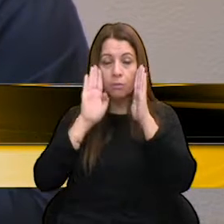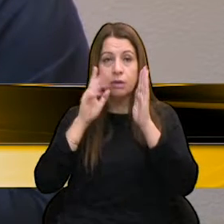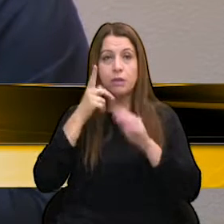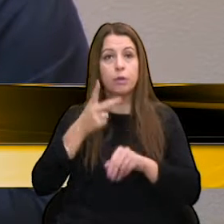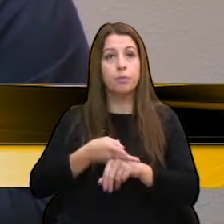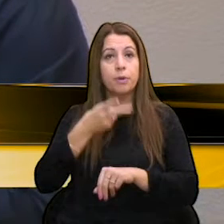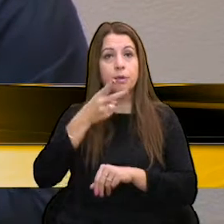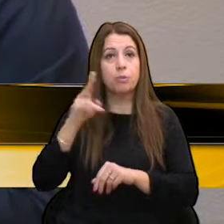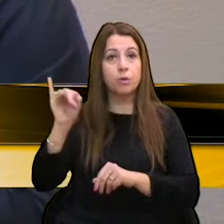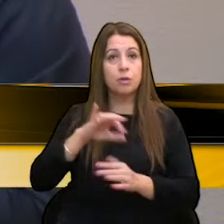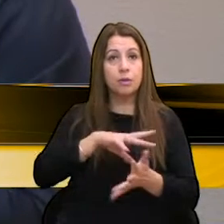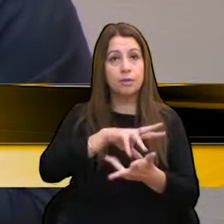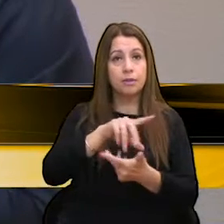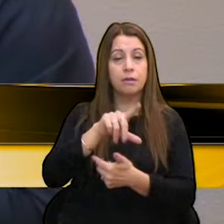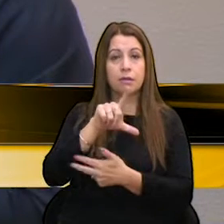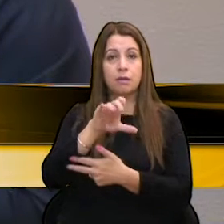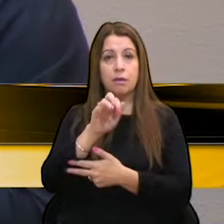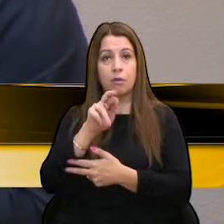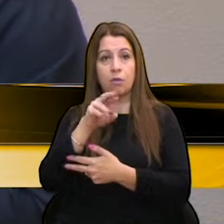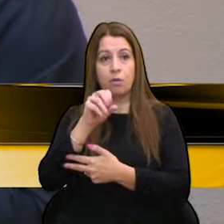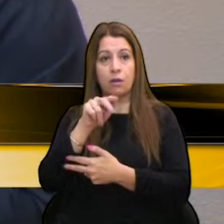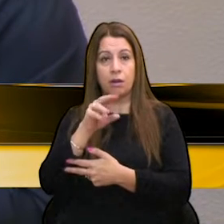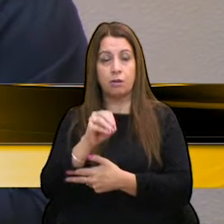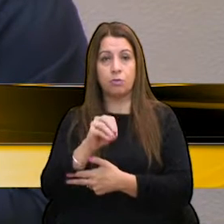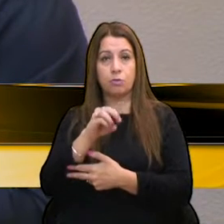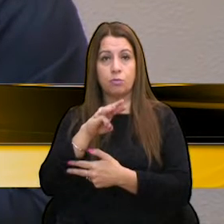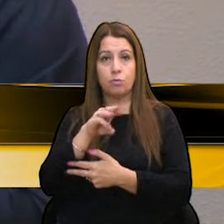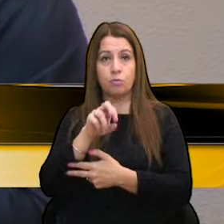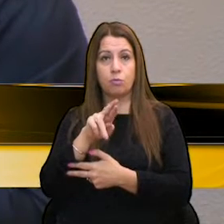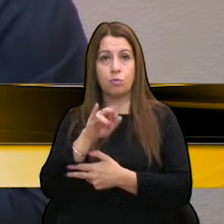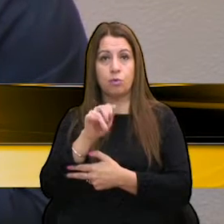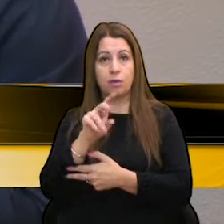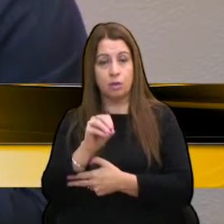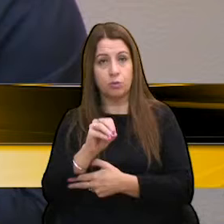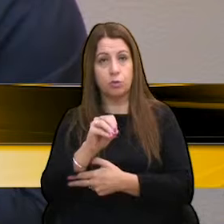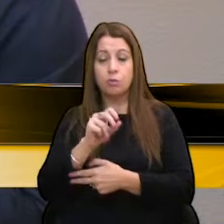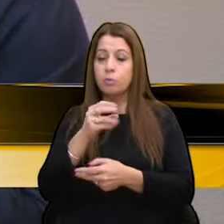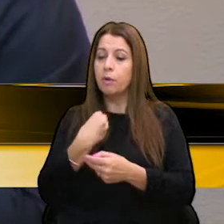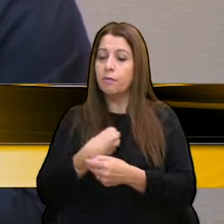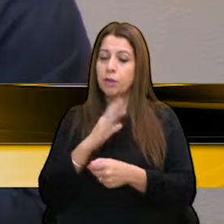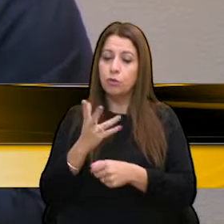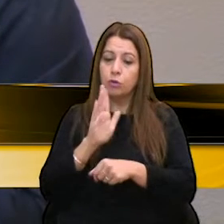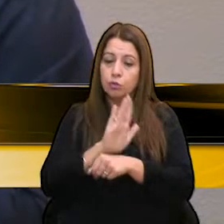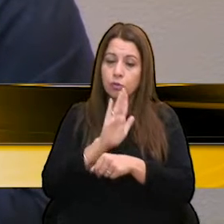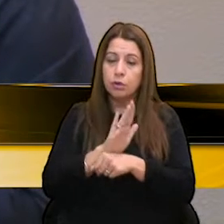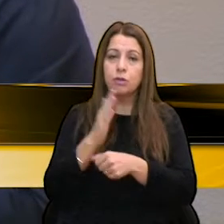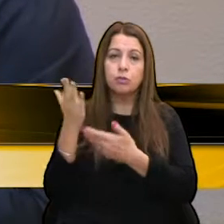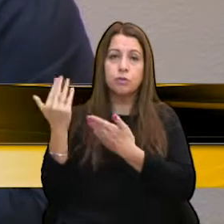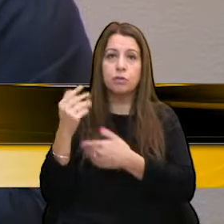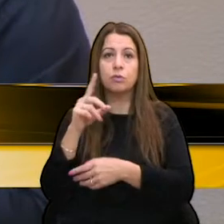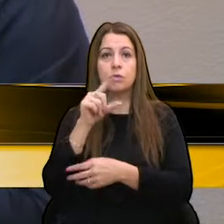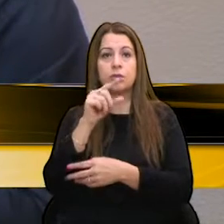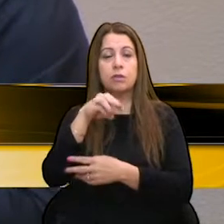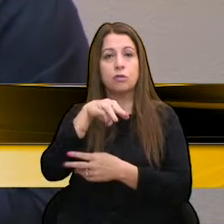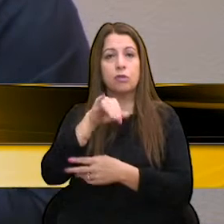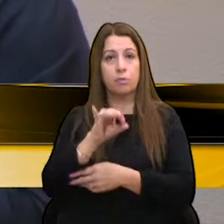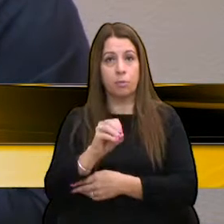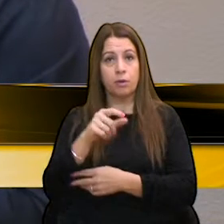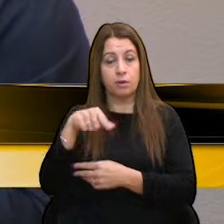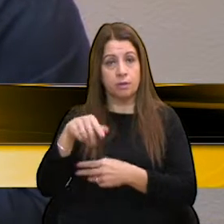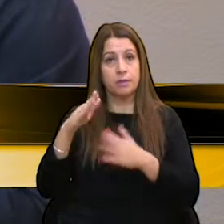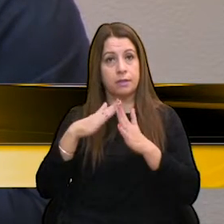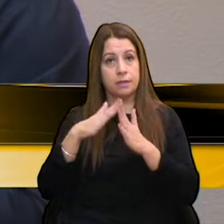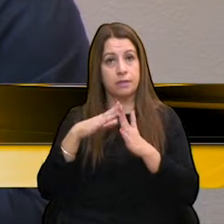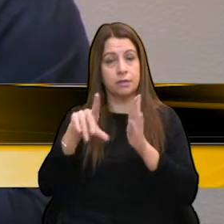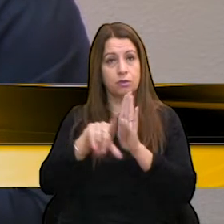Prêmio Internacional Leonardo Murialdo em reconhecimento por uma vida dedicada à juventude. E em 10 de maio de 2012, esta Casa Legislativa